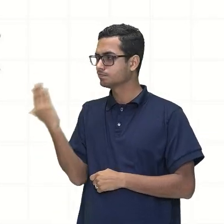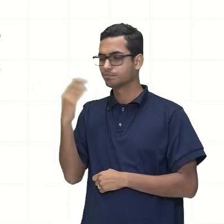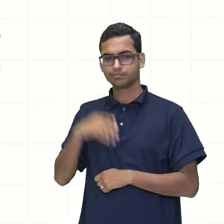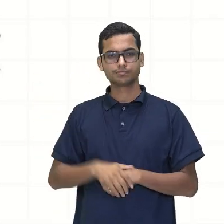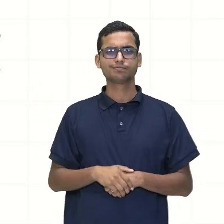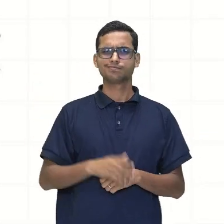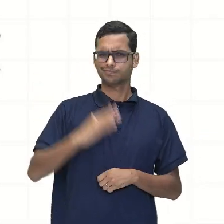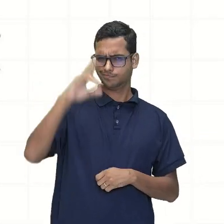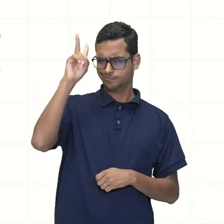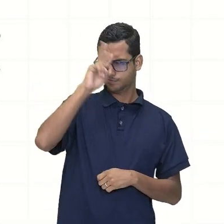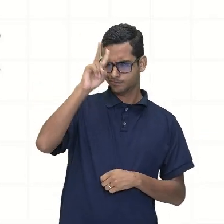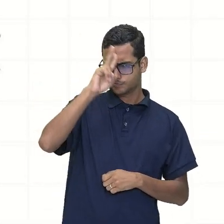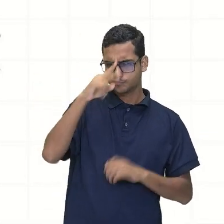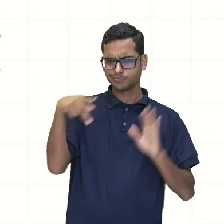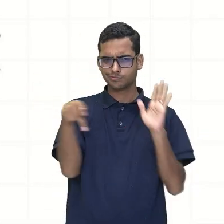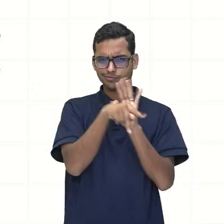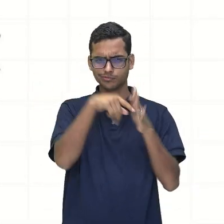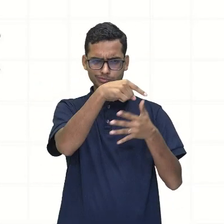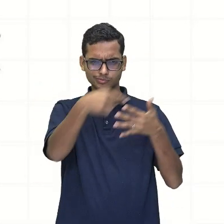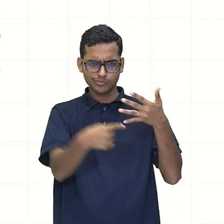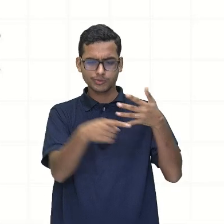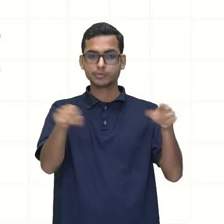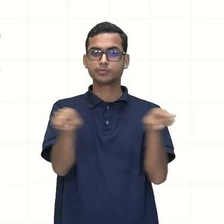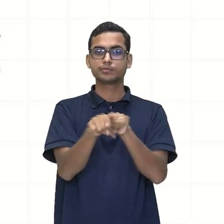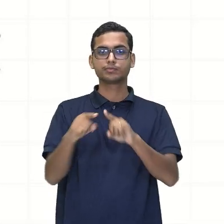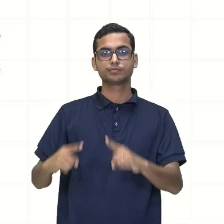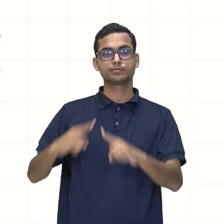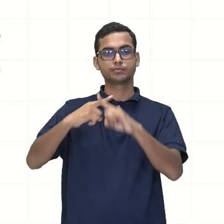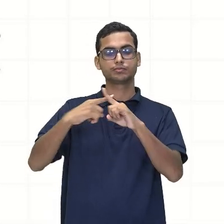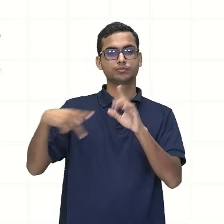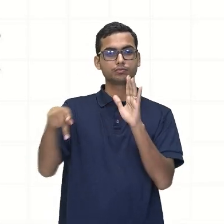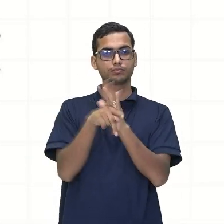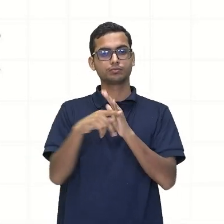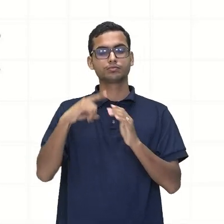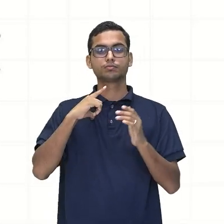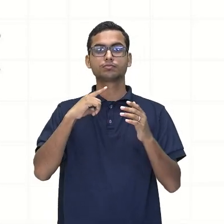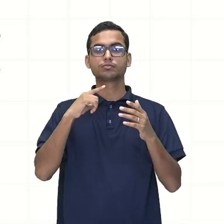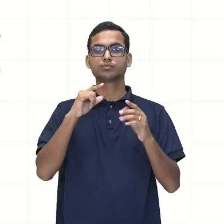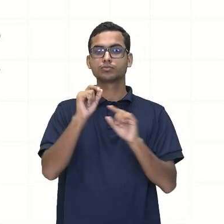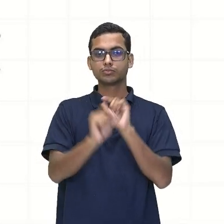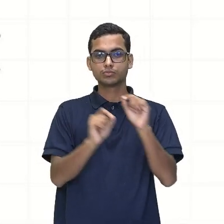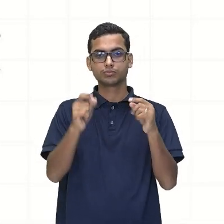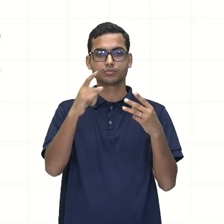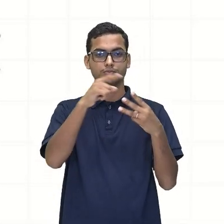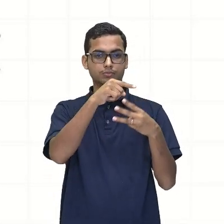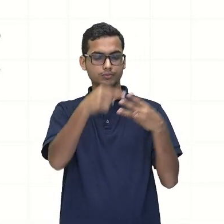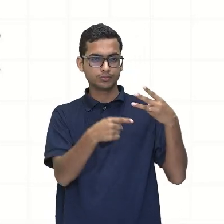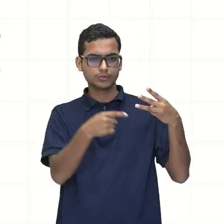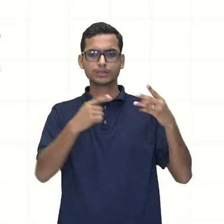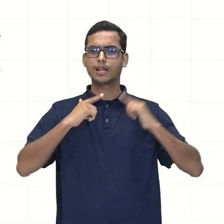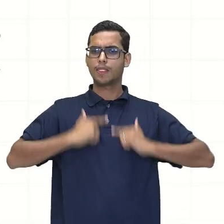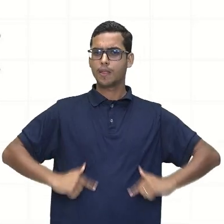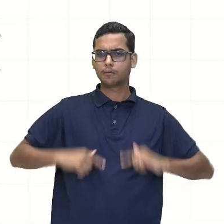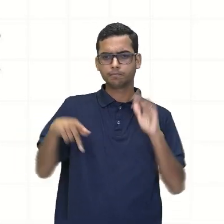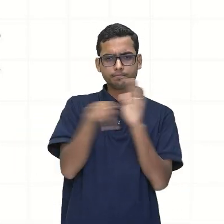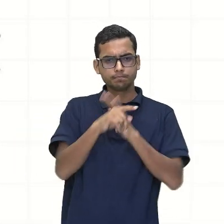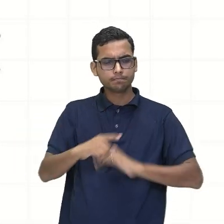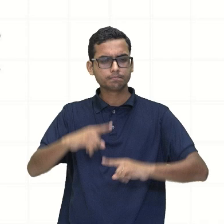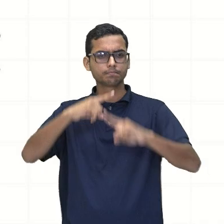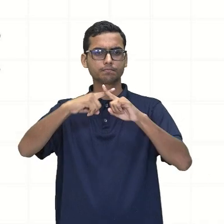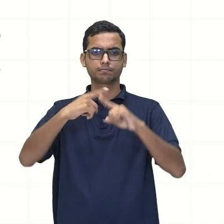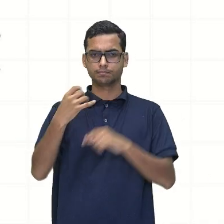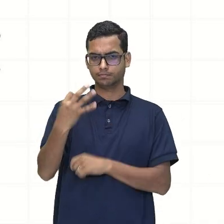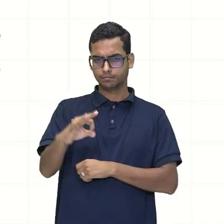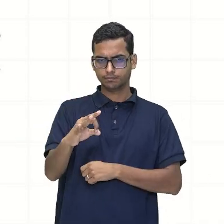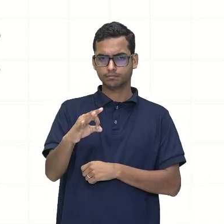propriedade, a gente está multiplicando aqui pelo elemento neutro da multiplicação. Então, não fez diferença eu